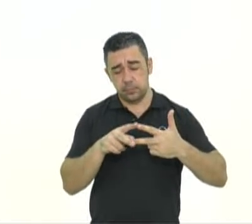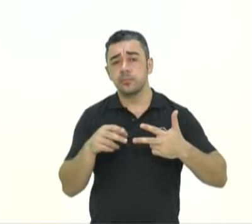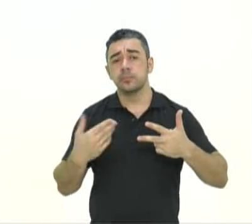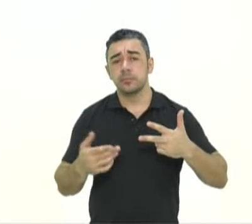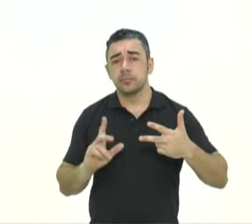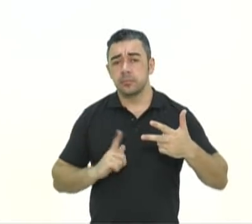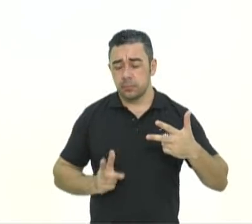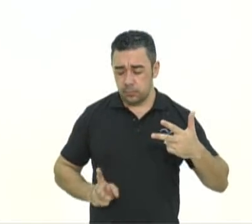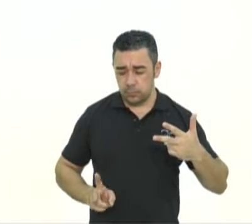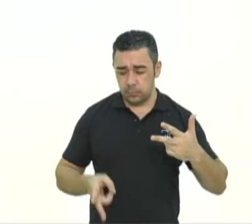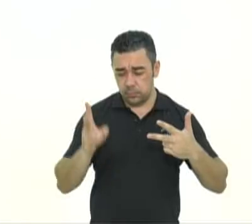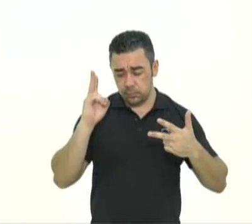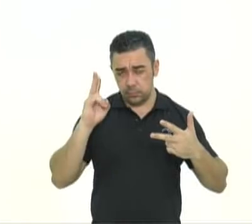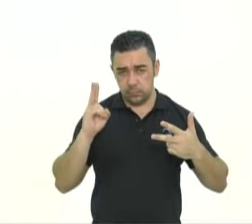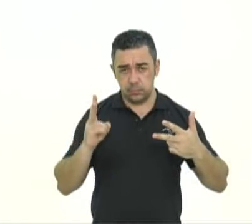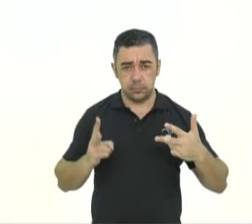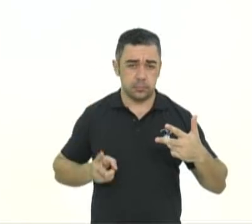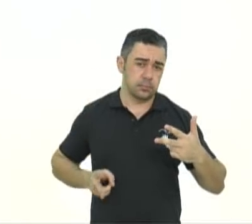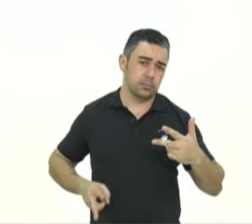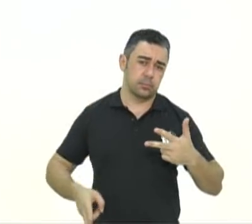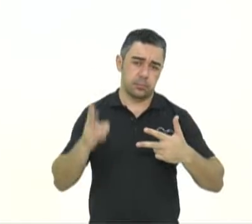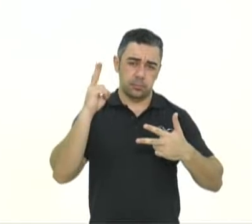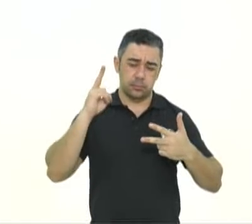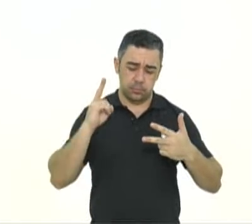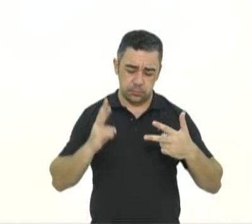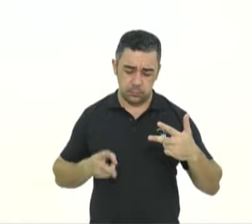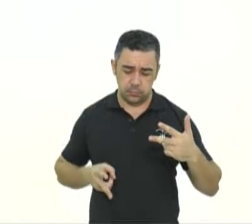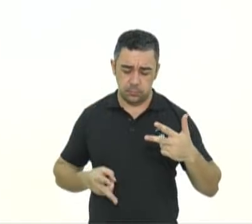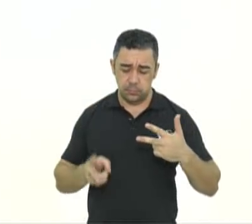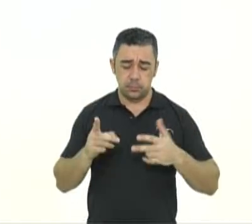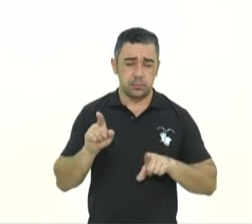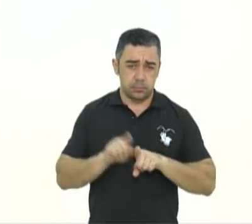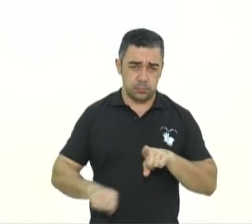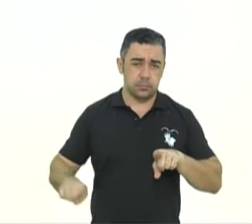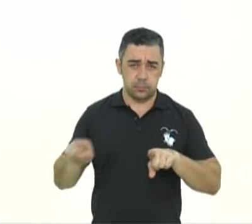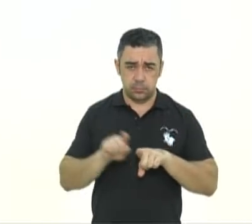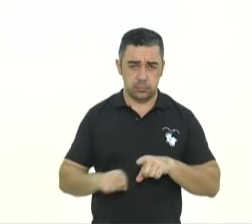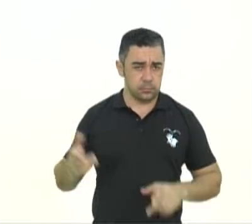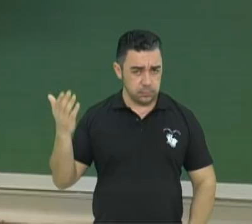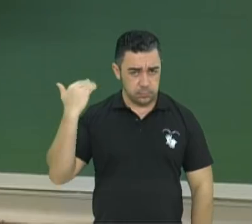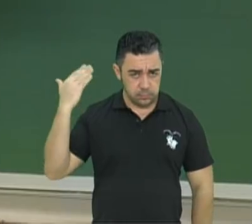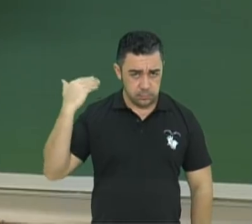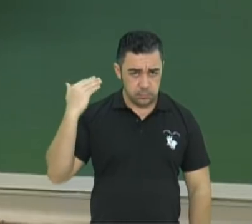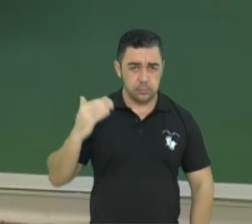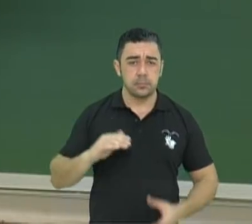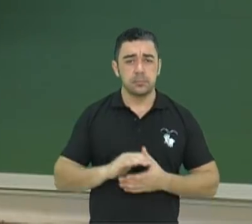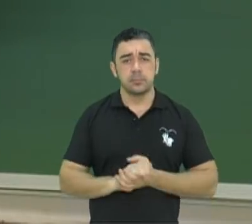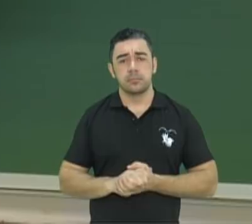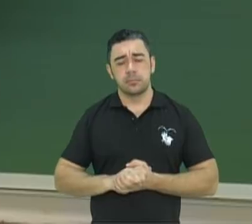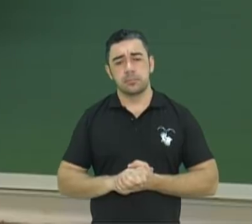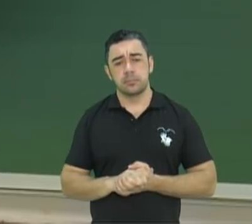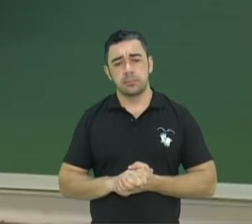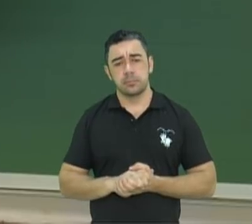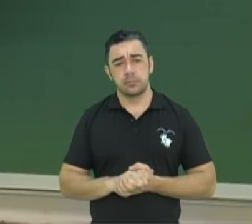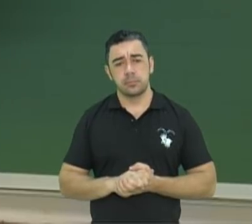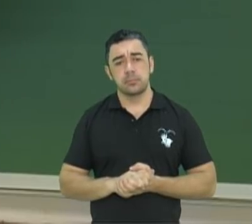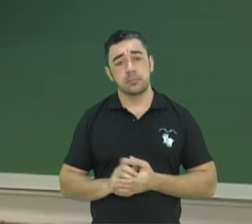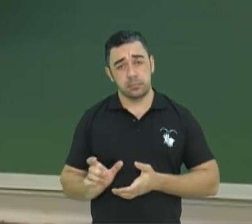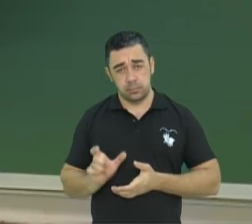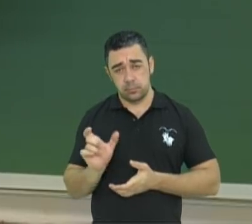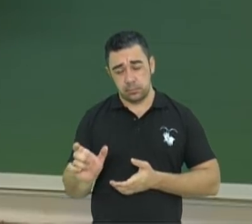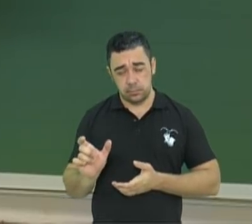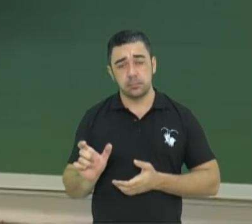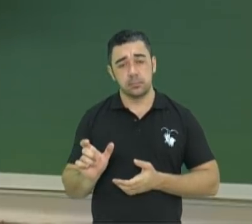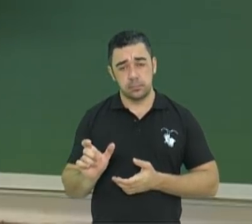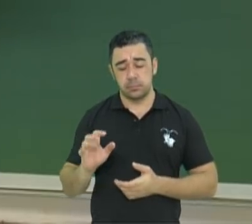ação constante que se repetia continuamente no passado? Então, uma ação constante. No trecho